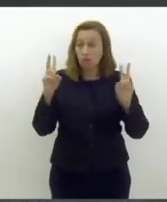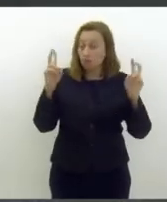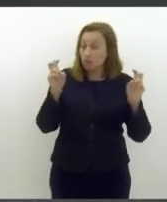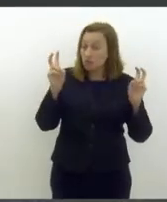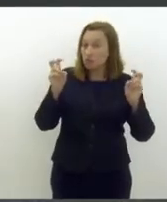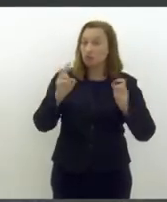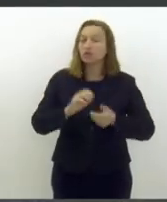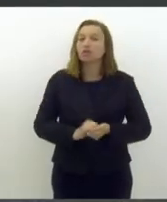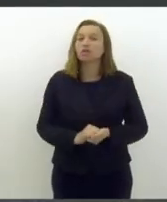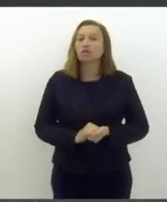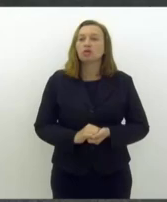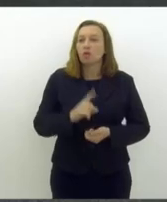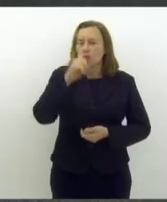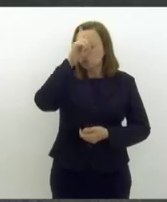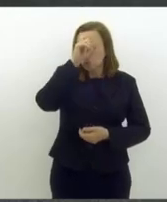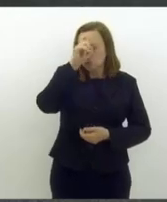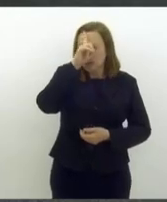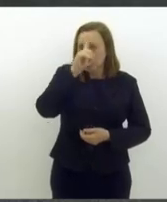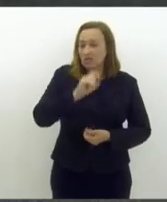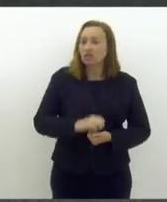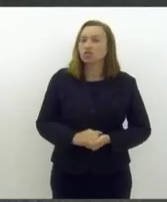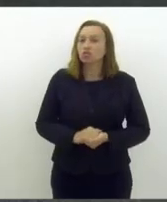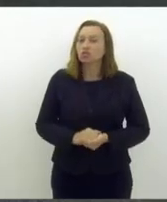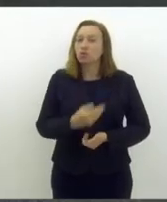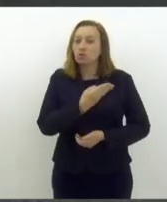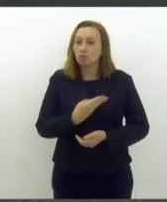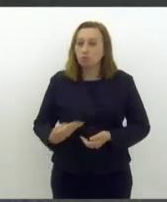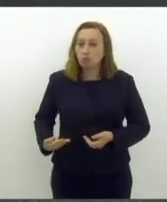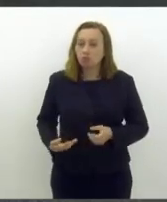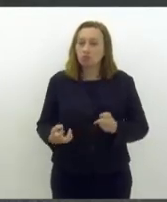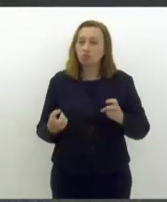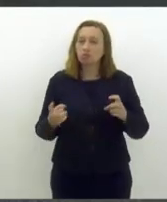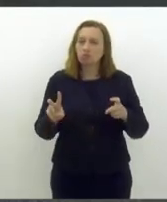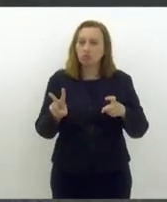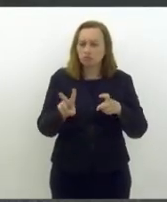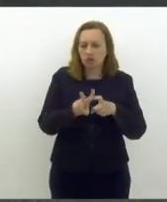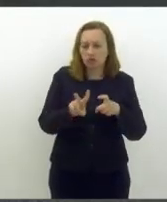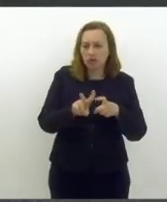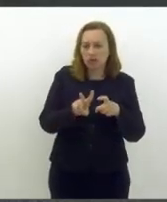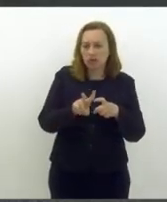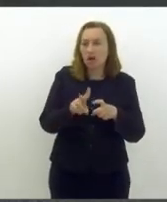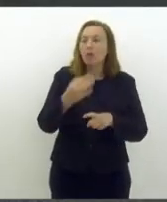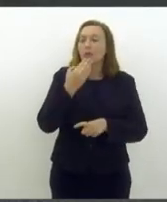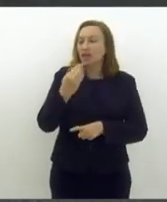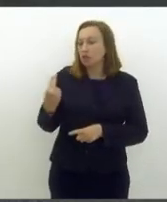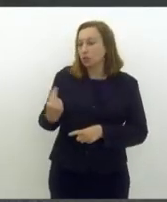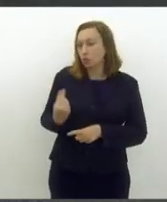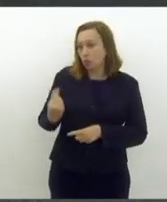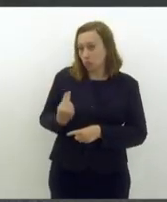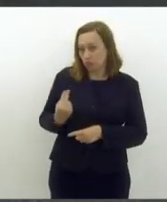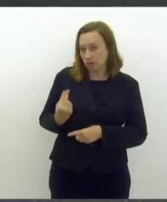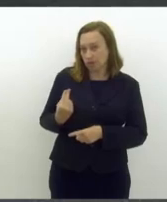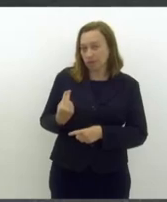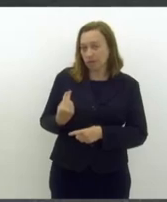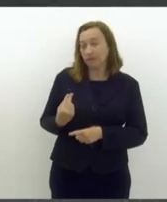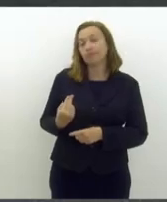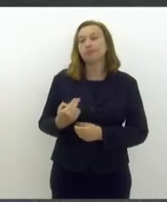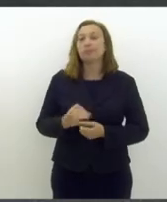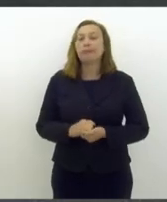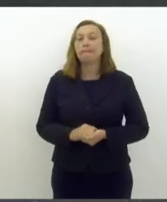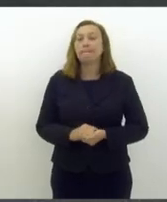os hospitais públicos veterinários Quero pedir a co-autoria do projeto